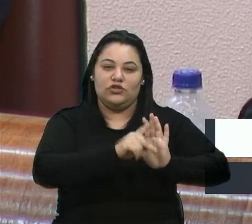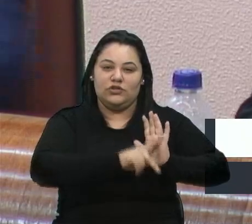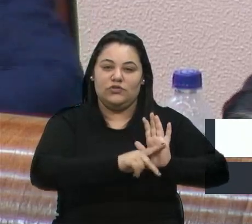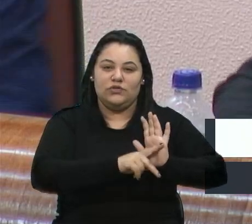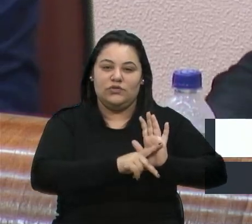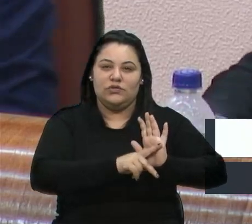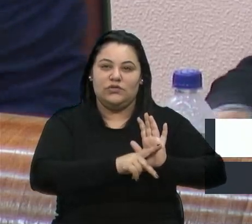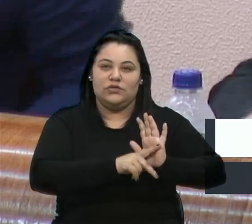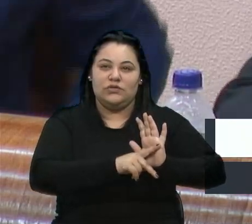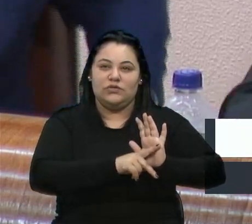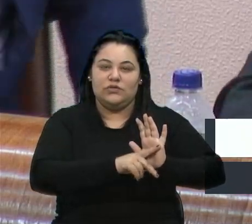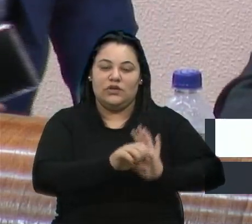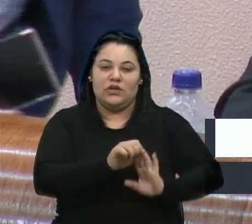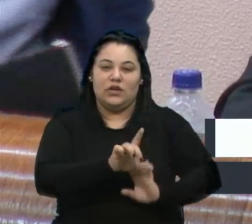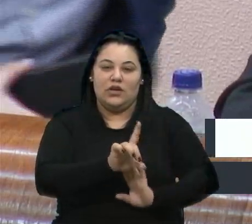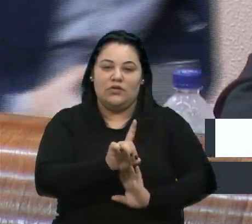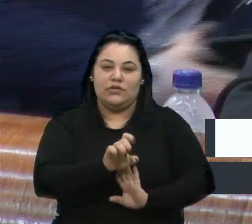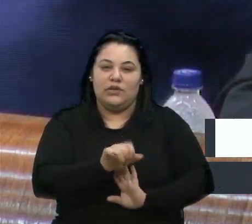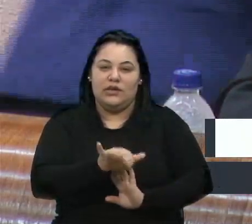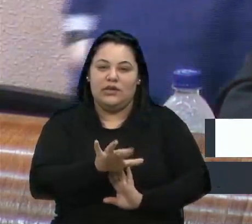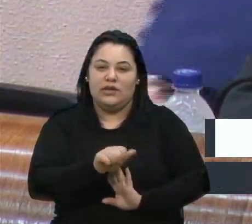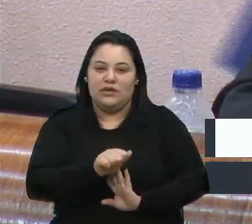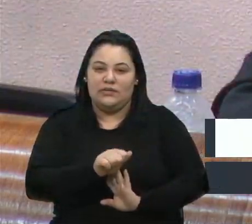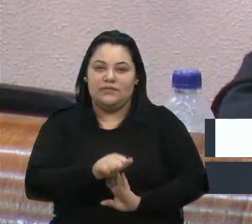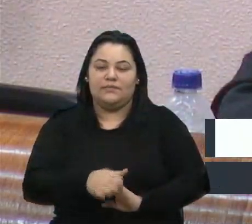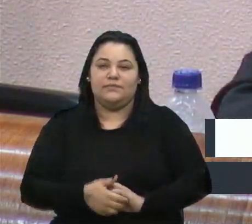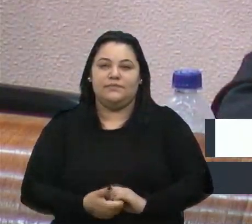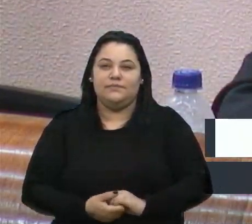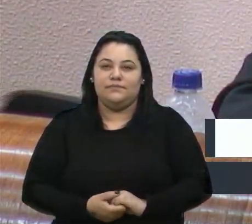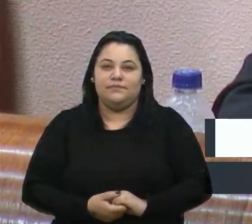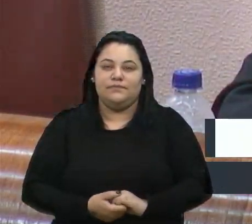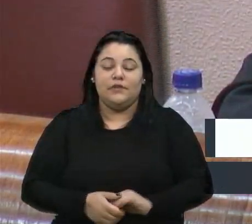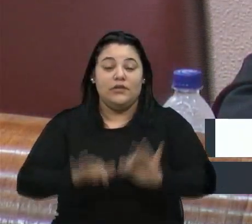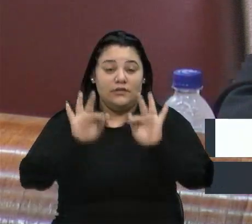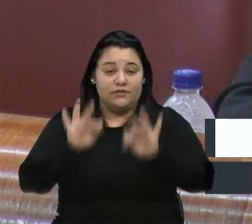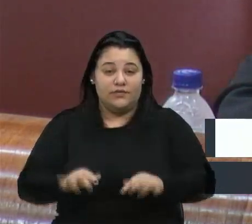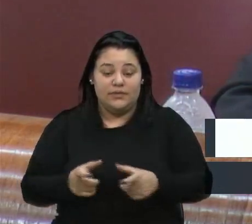Aldeia Sesc, nosso vereador. Encerradas pequenas comunicações.